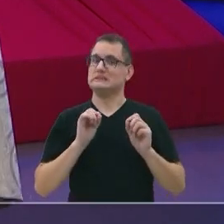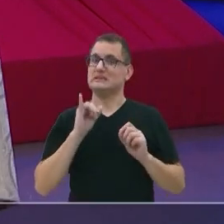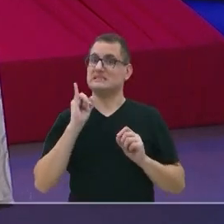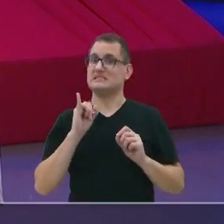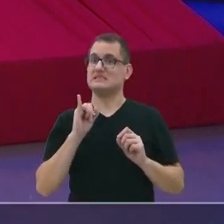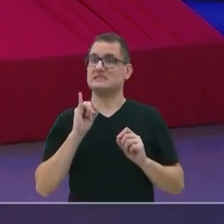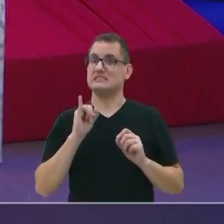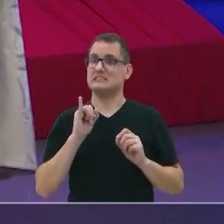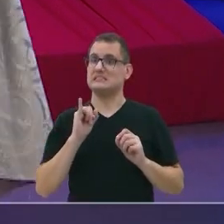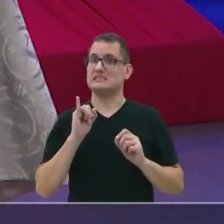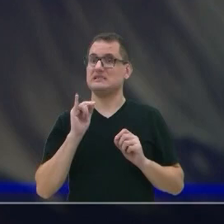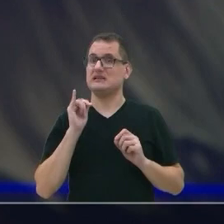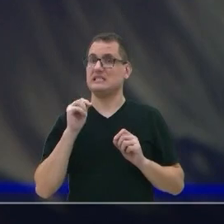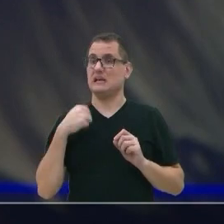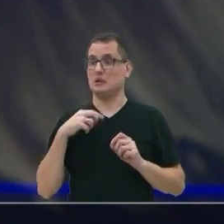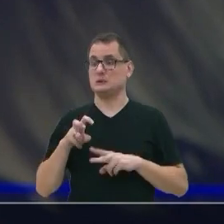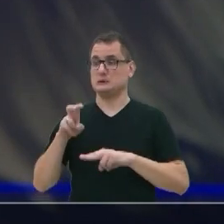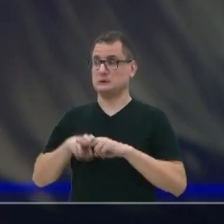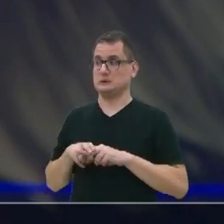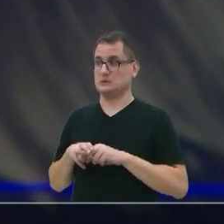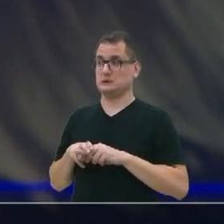no banco da igreja.